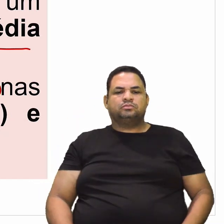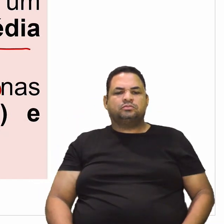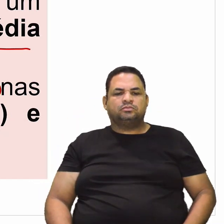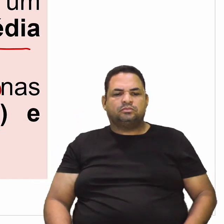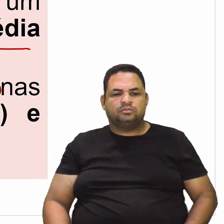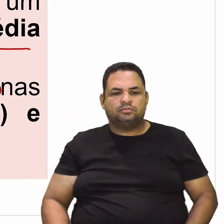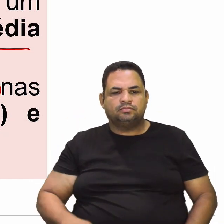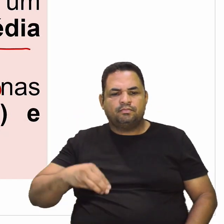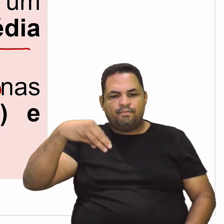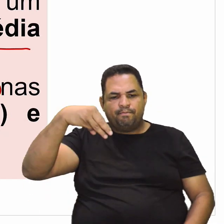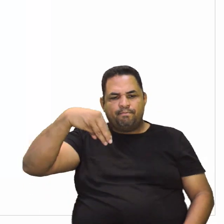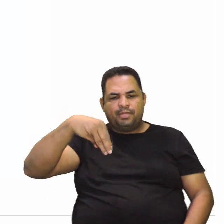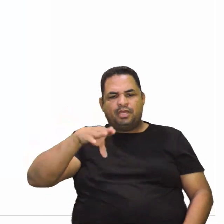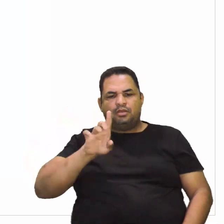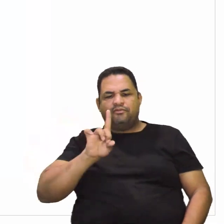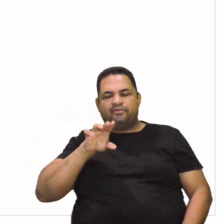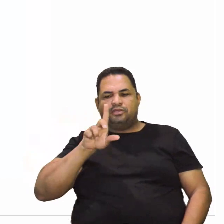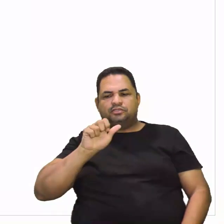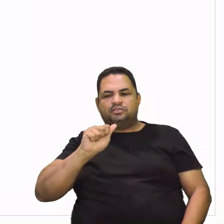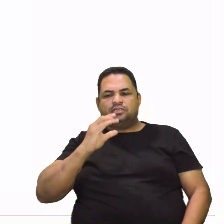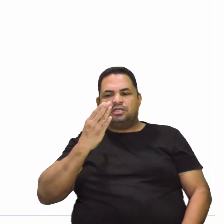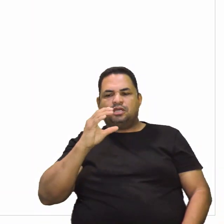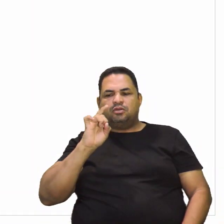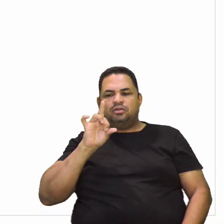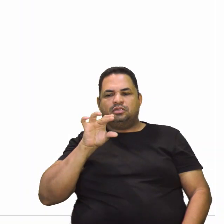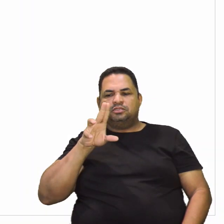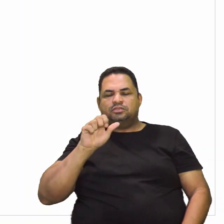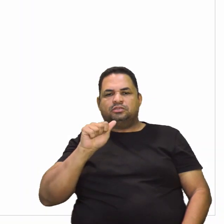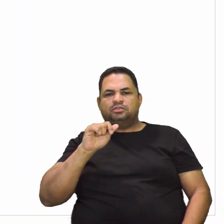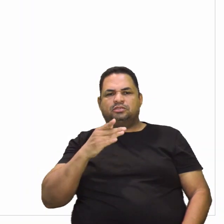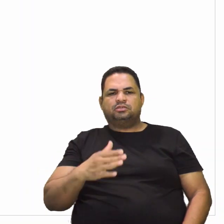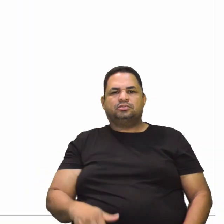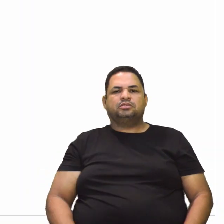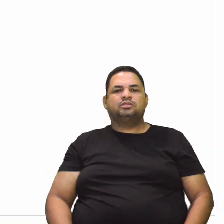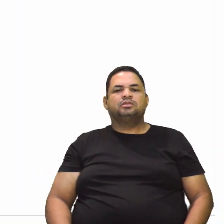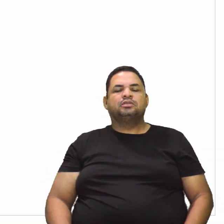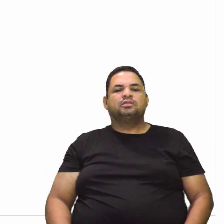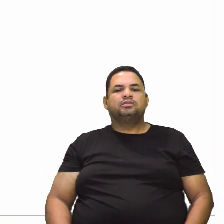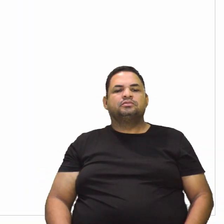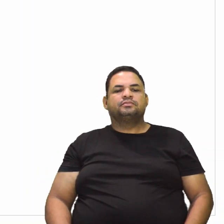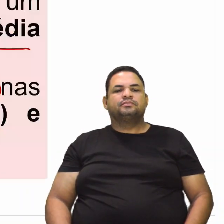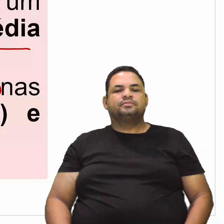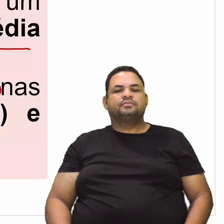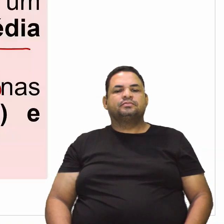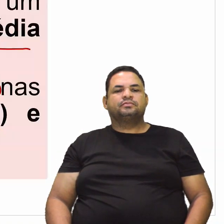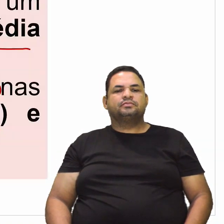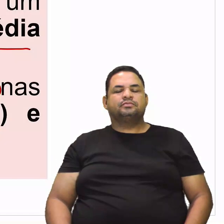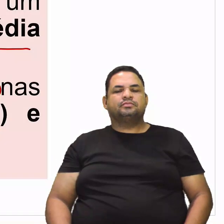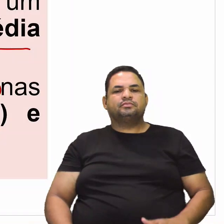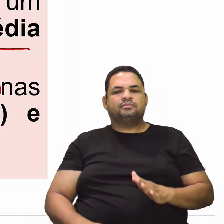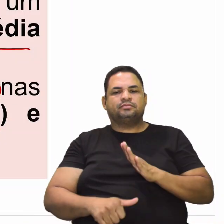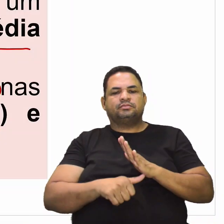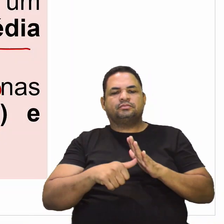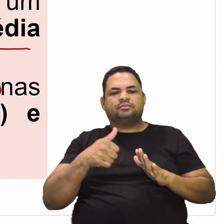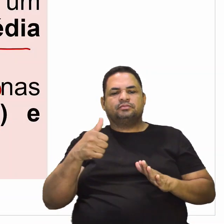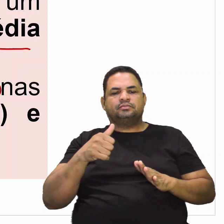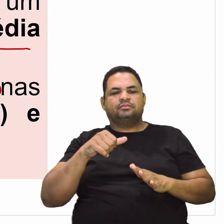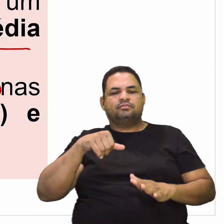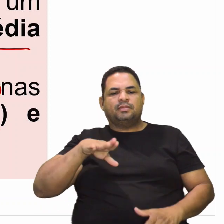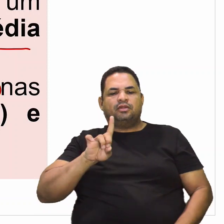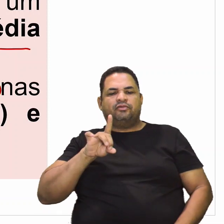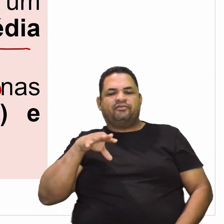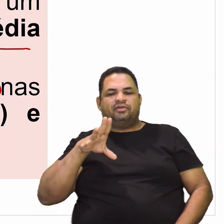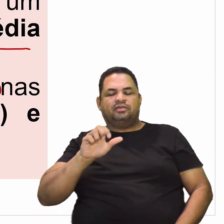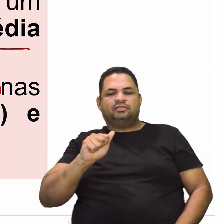Merovingia e Carolíngia. Vejamos. Aí, primeiro os